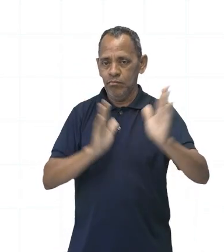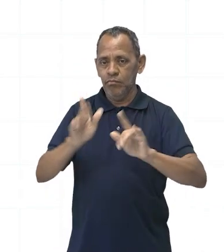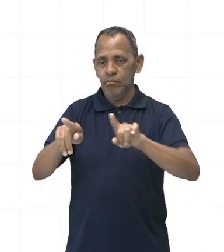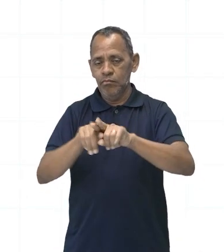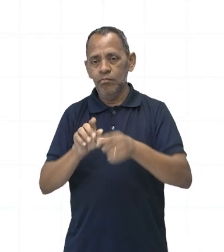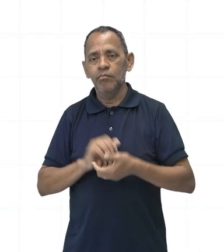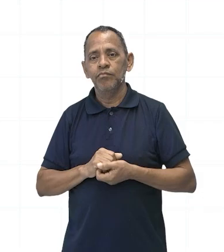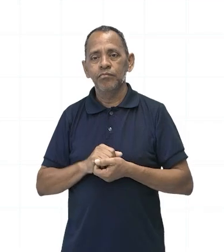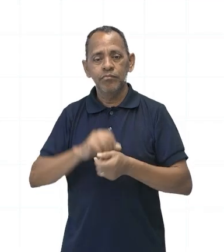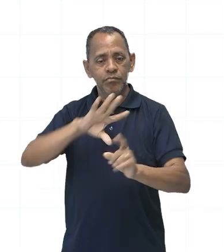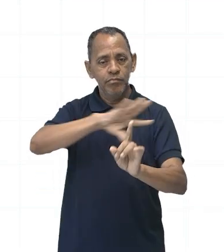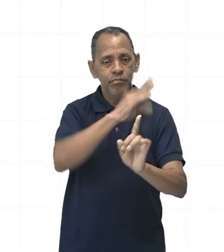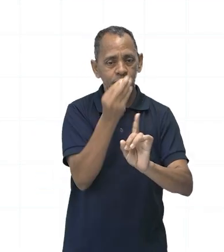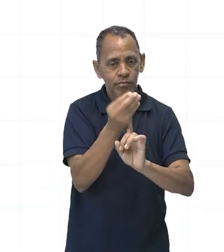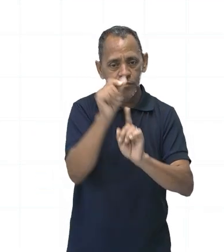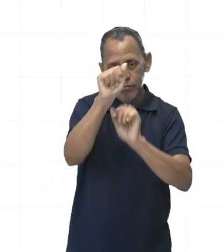tá?